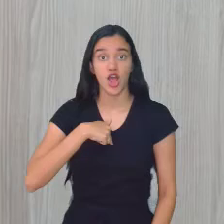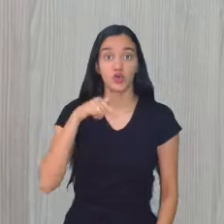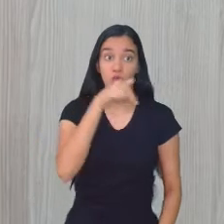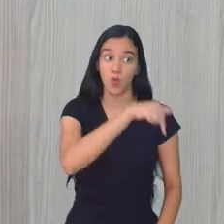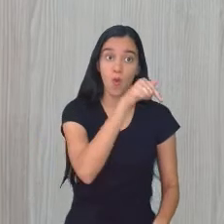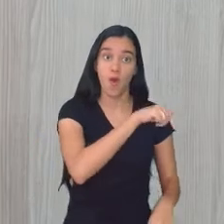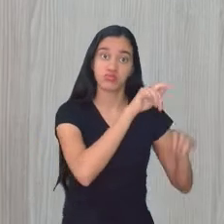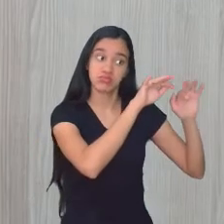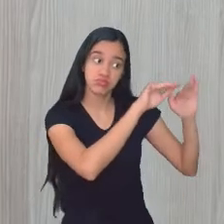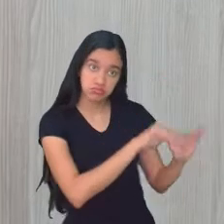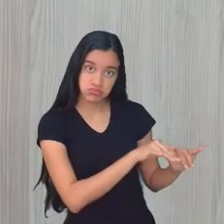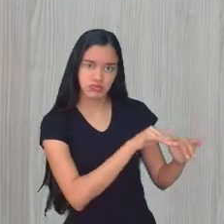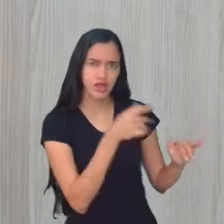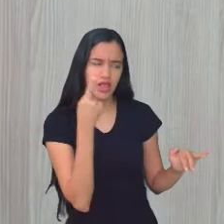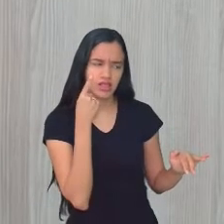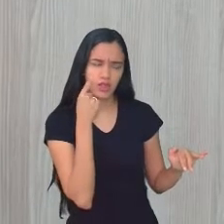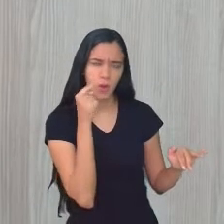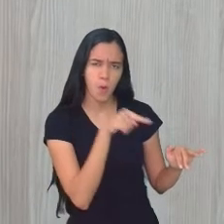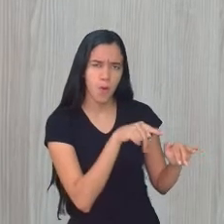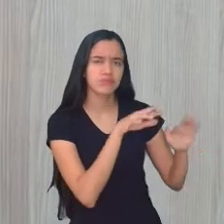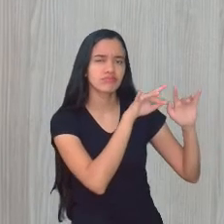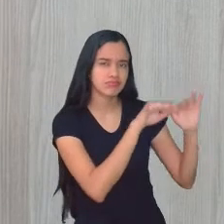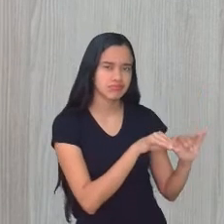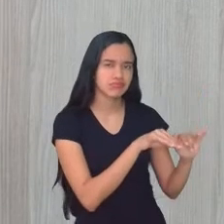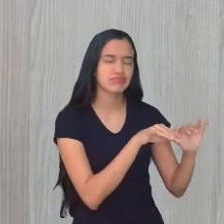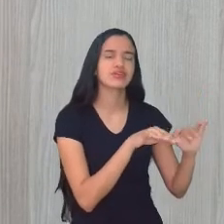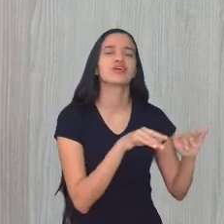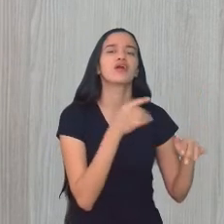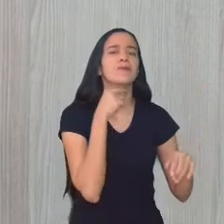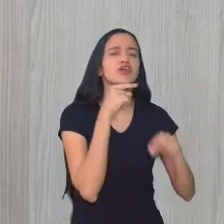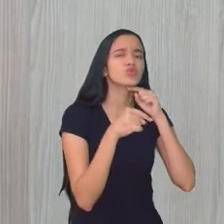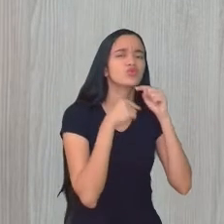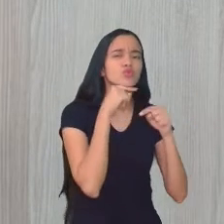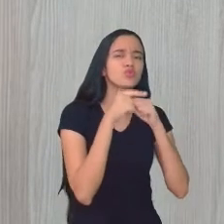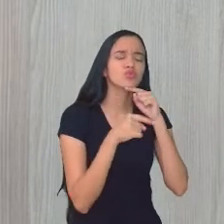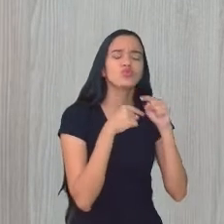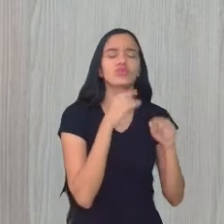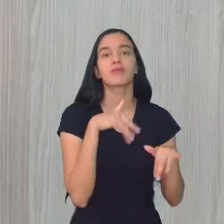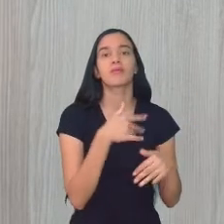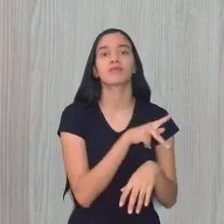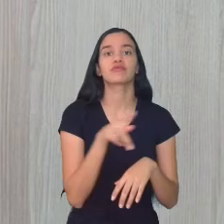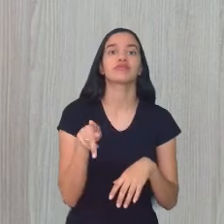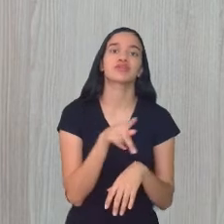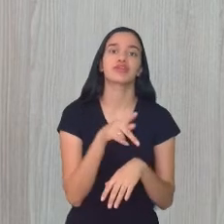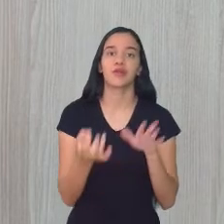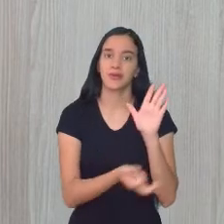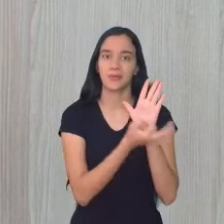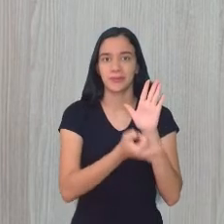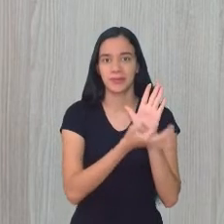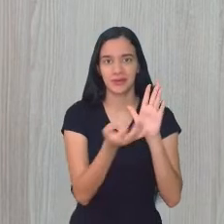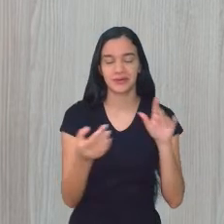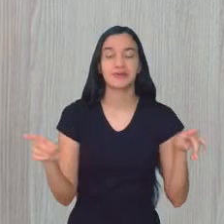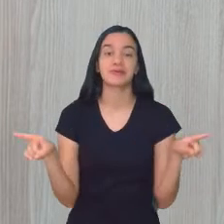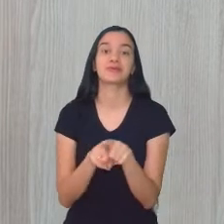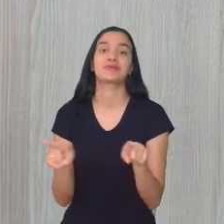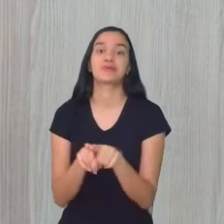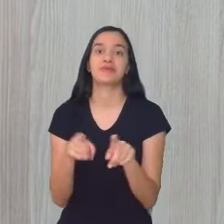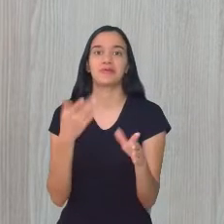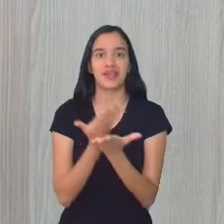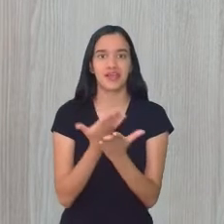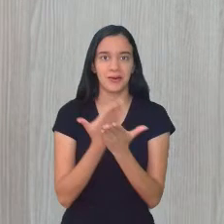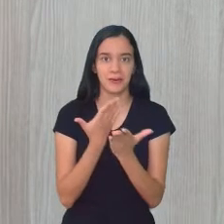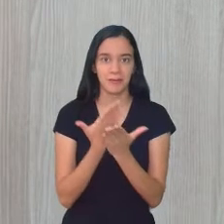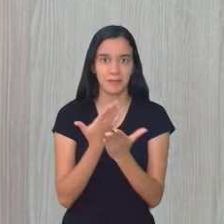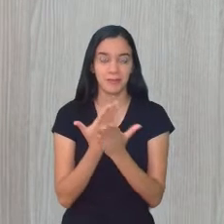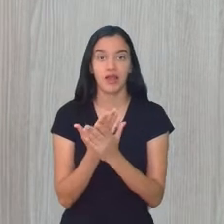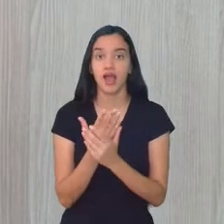a postos, de olho no chat, para mandar as dúvidas aí para a professora e fazer os comentários também em relação à aula.